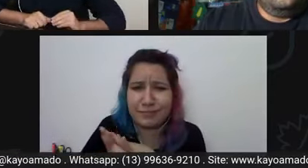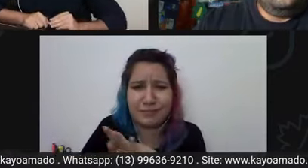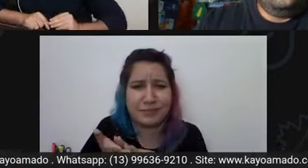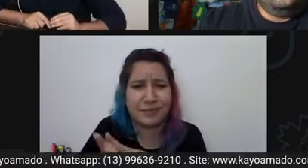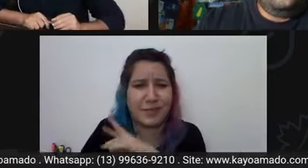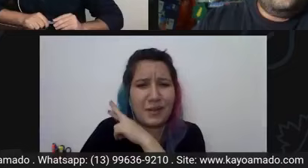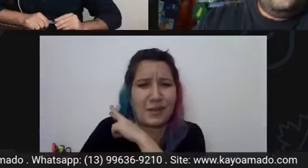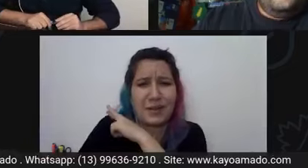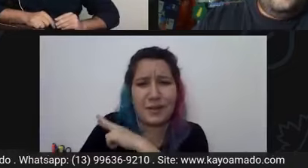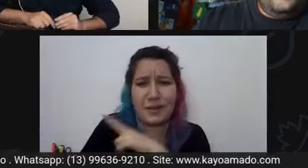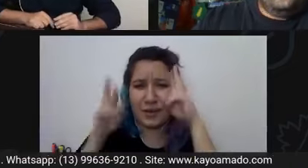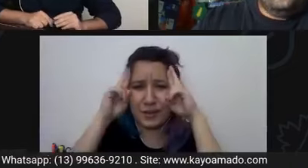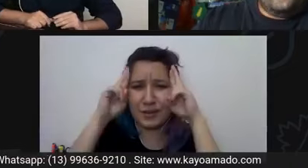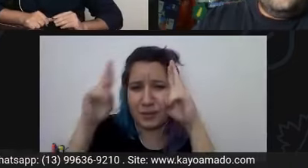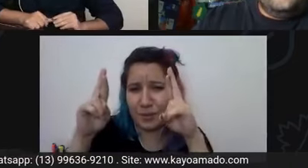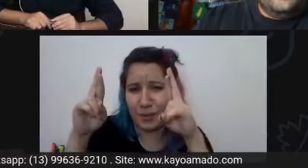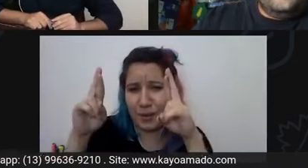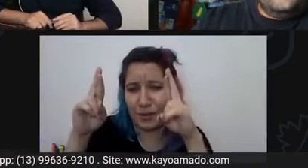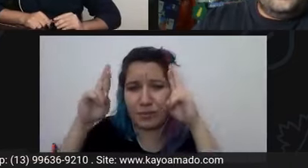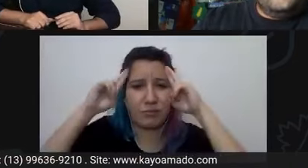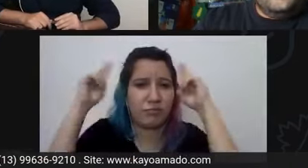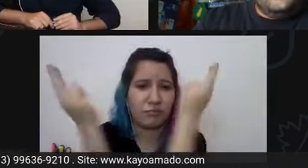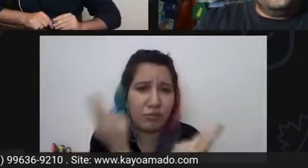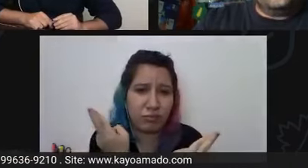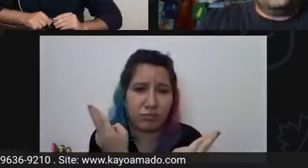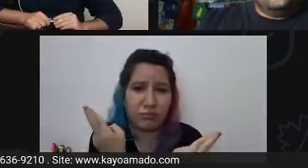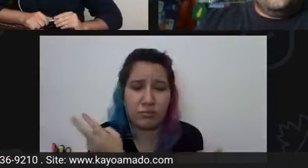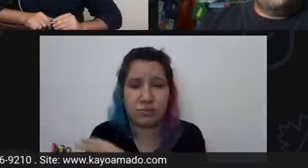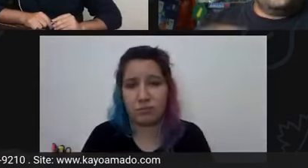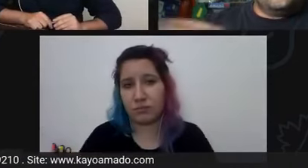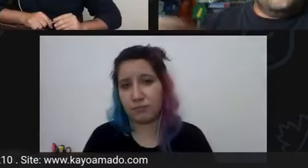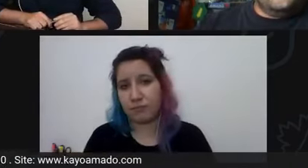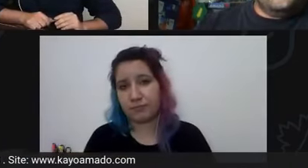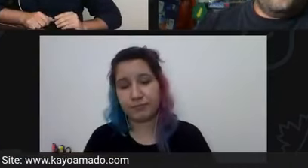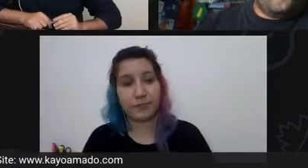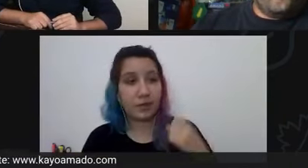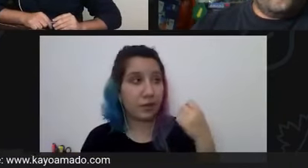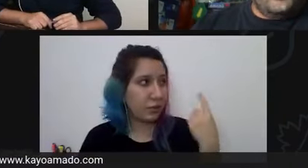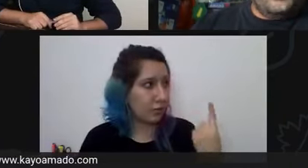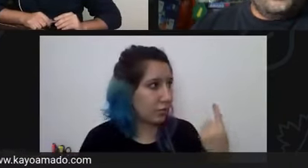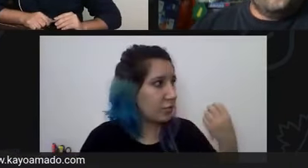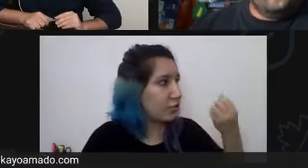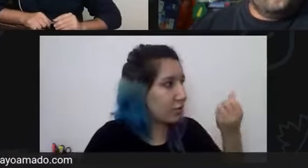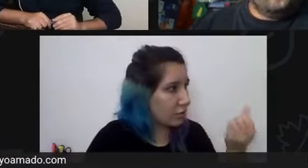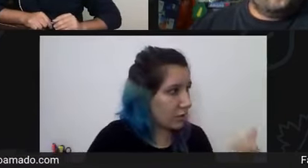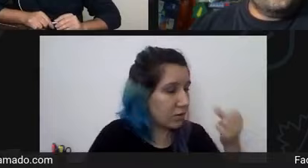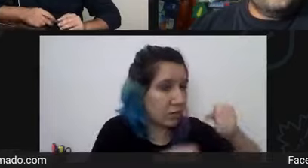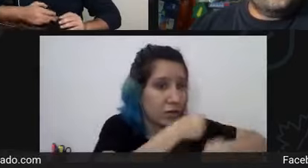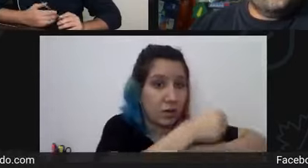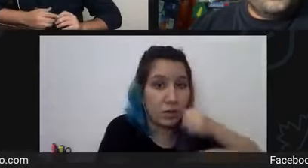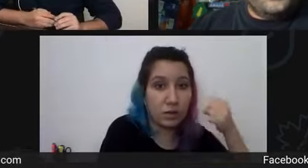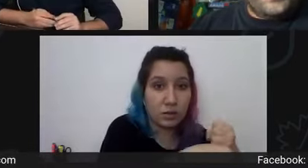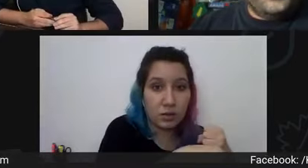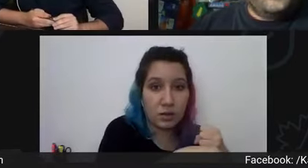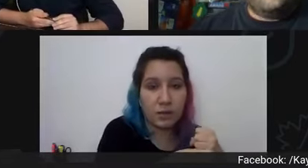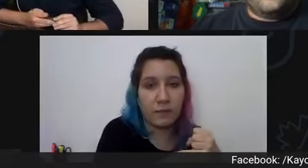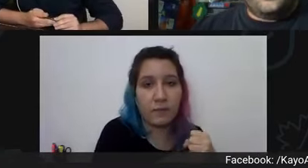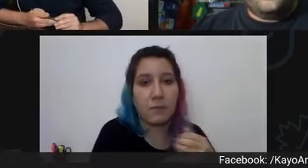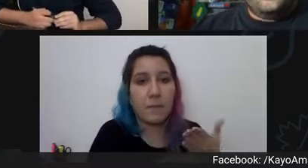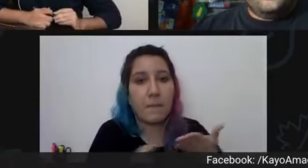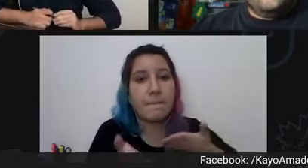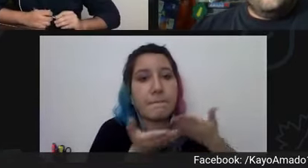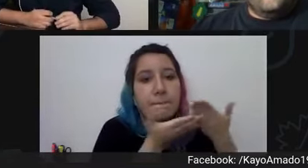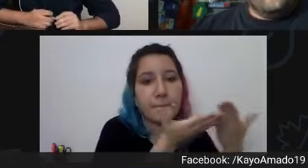né? É duro, cara. Assim, há 16 anos, por 16 anos eu fui conselheiro no turismo na cidade,